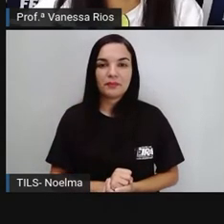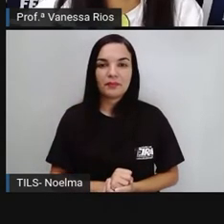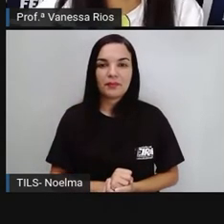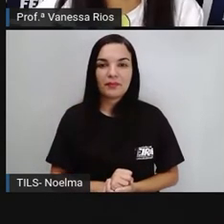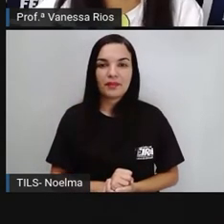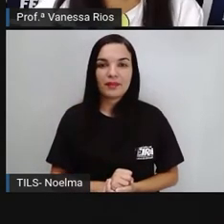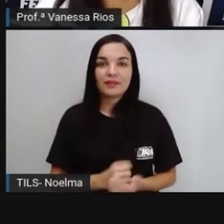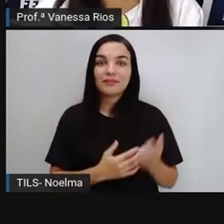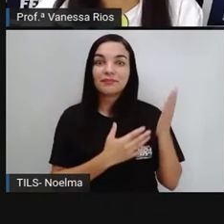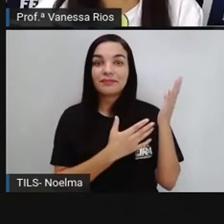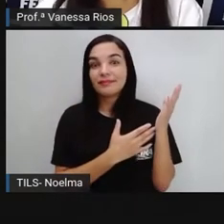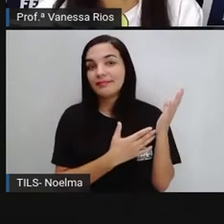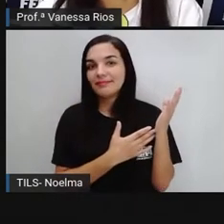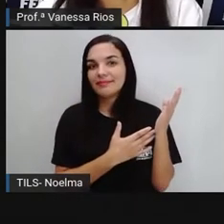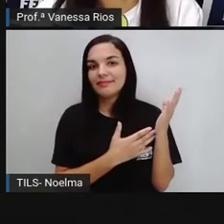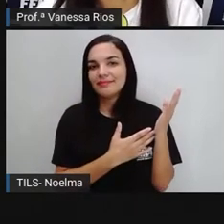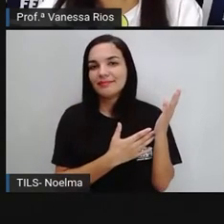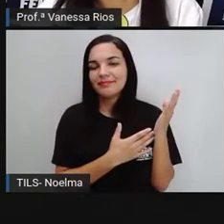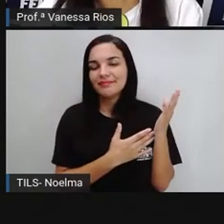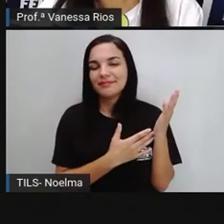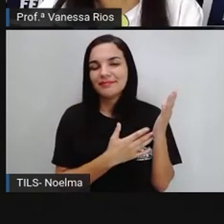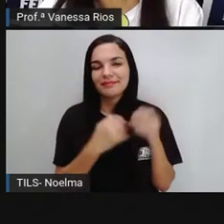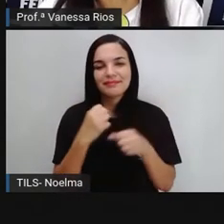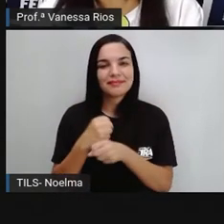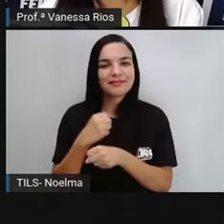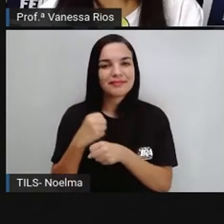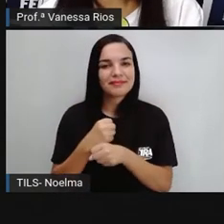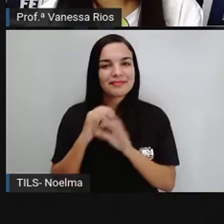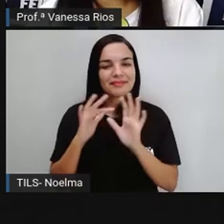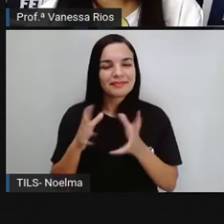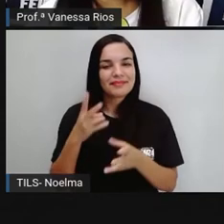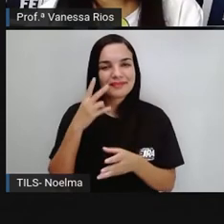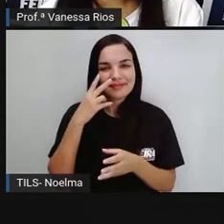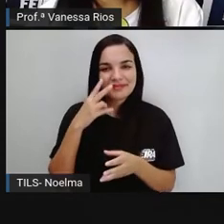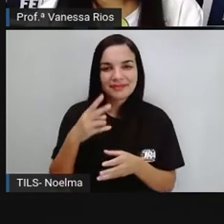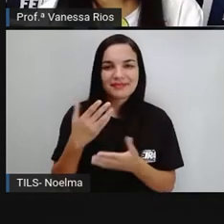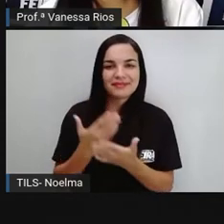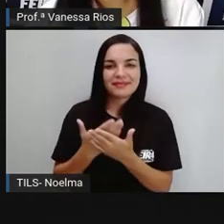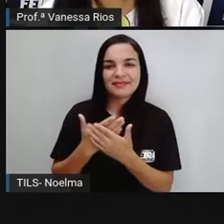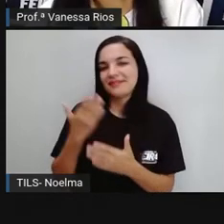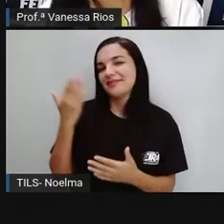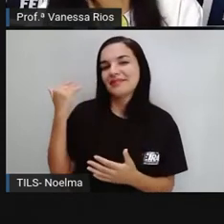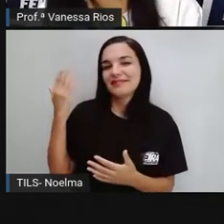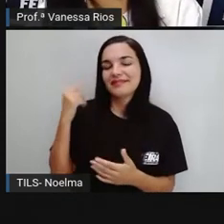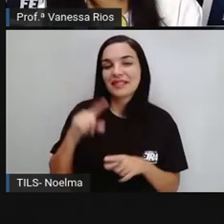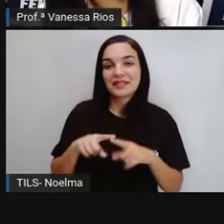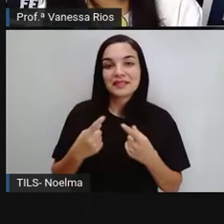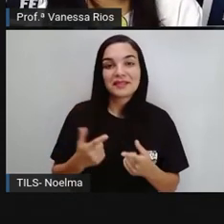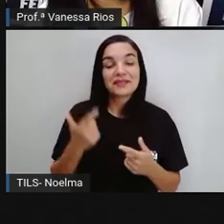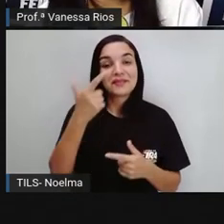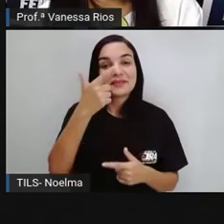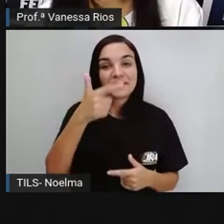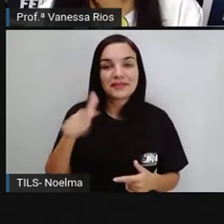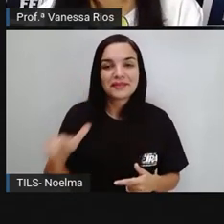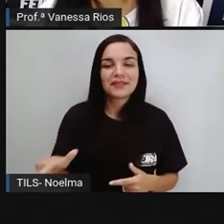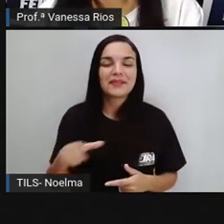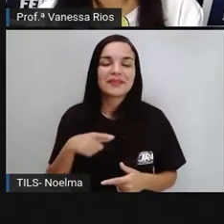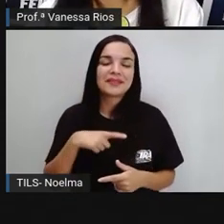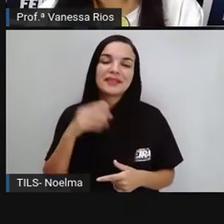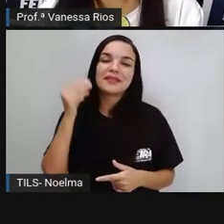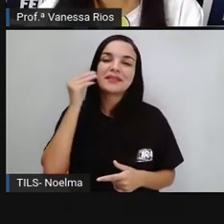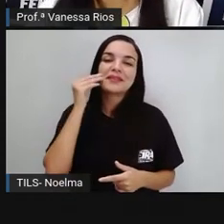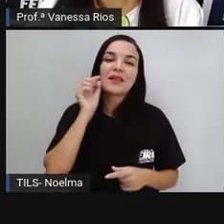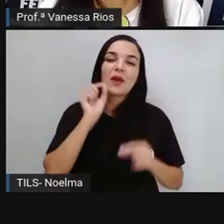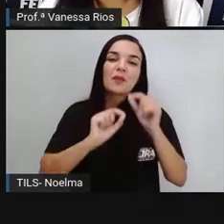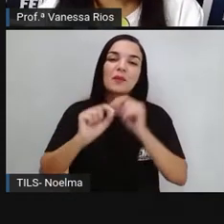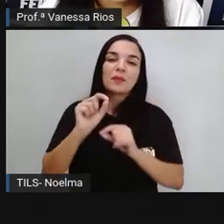Olha só, esse aí foi uma construção que a Pró já mostrou na aula anteriormente, mas aí a Pró traz de novo, agora mostrando